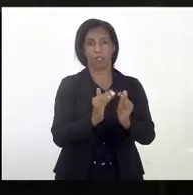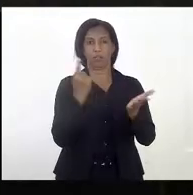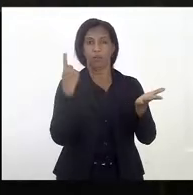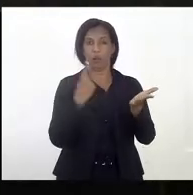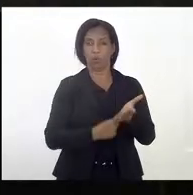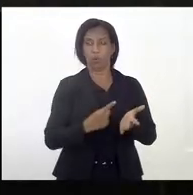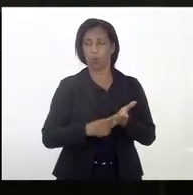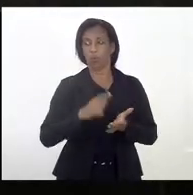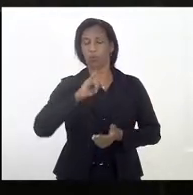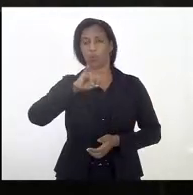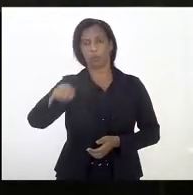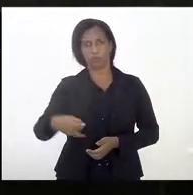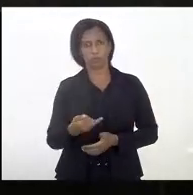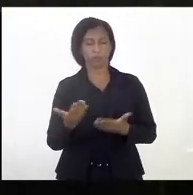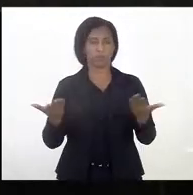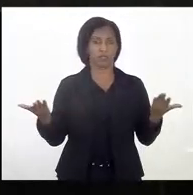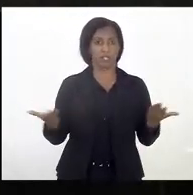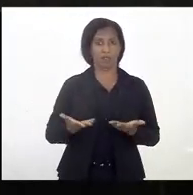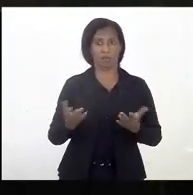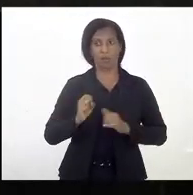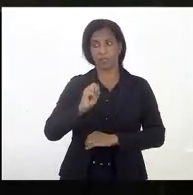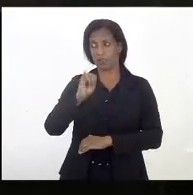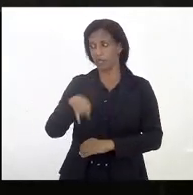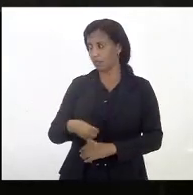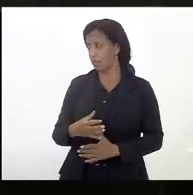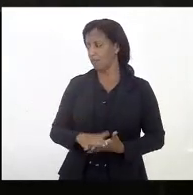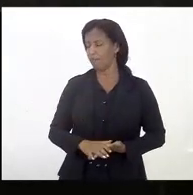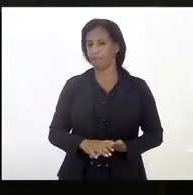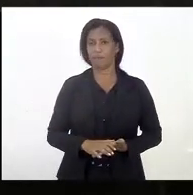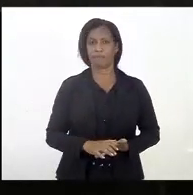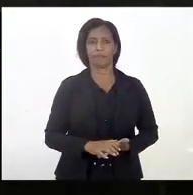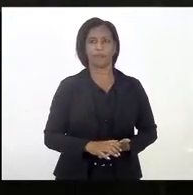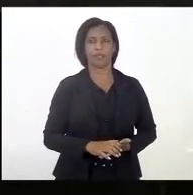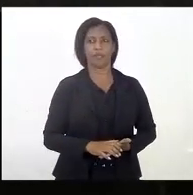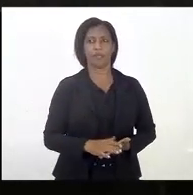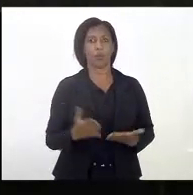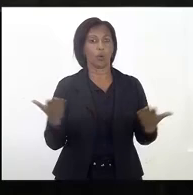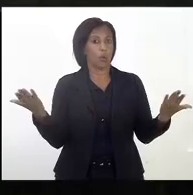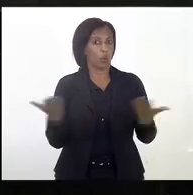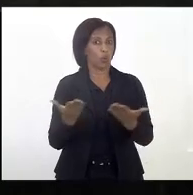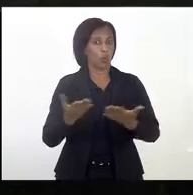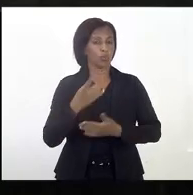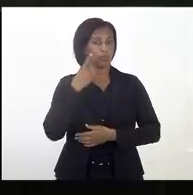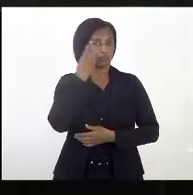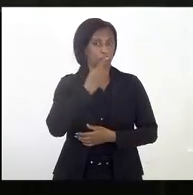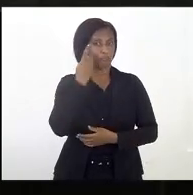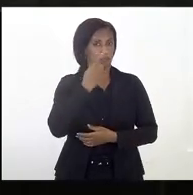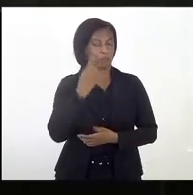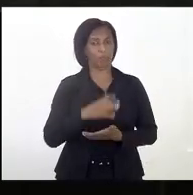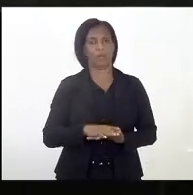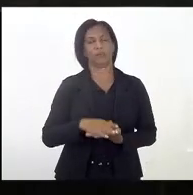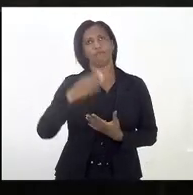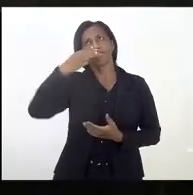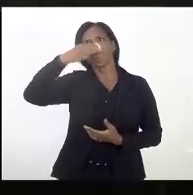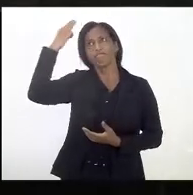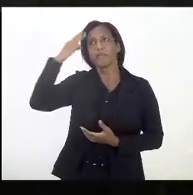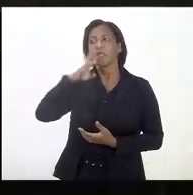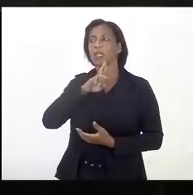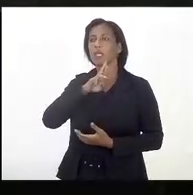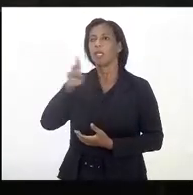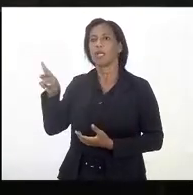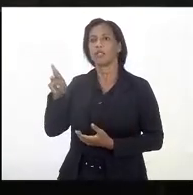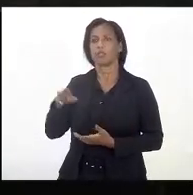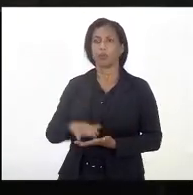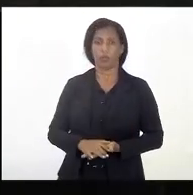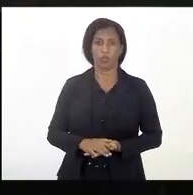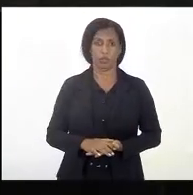respeitando a possibilidade que agora sim o plano será implementado qual nada hoje o deputado Márcio Pacheco em resposta à deputada Martha